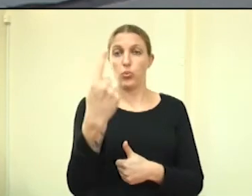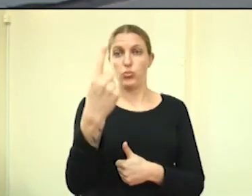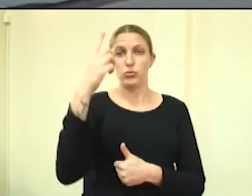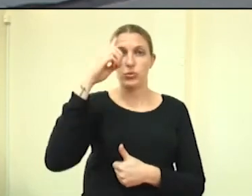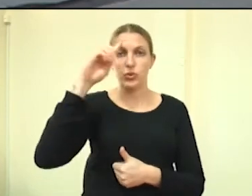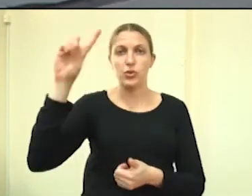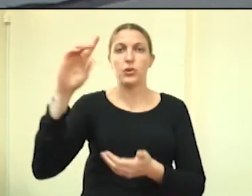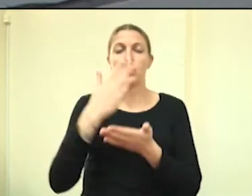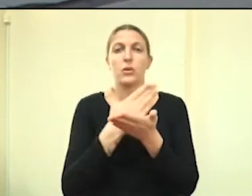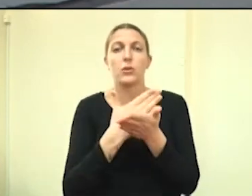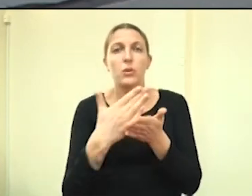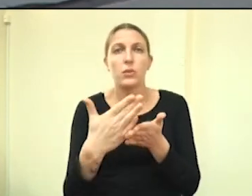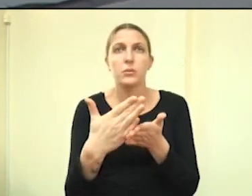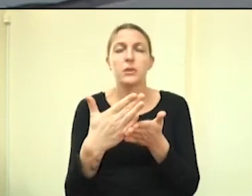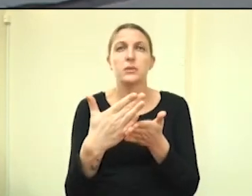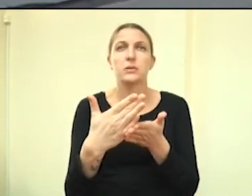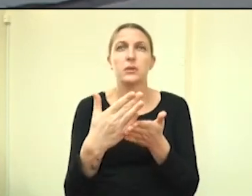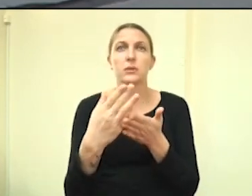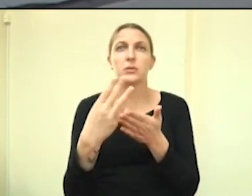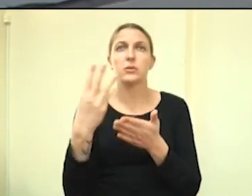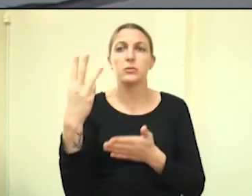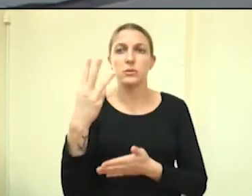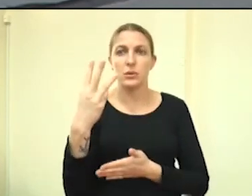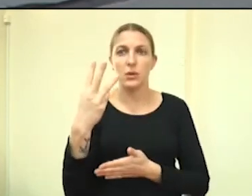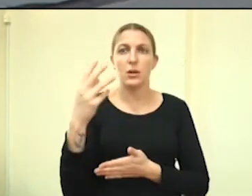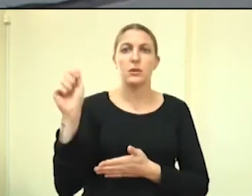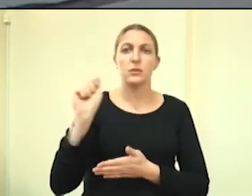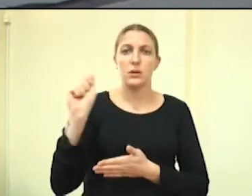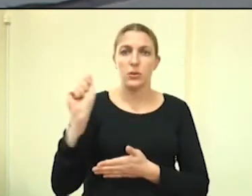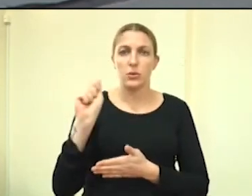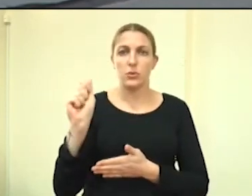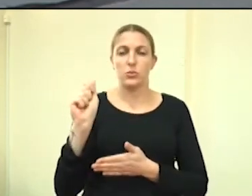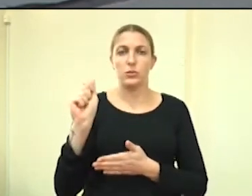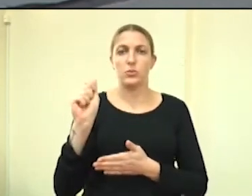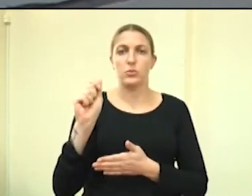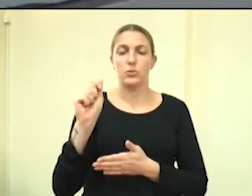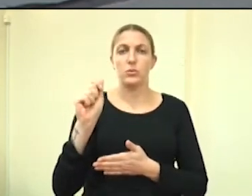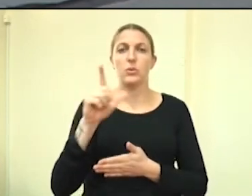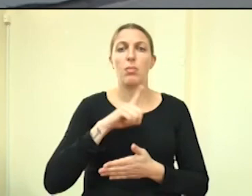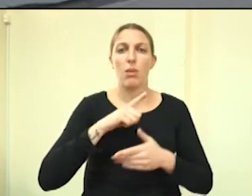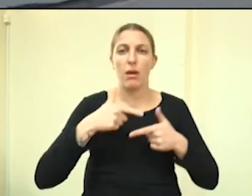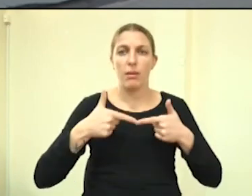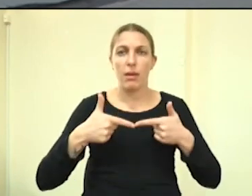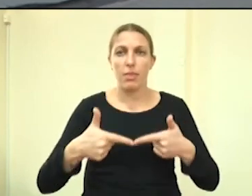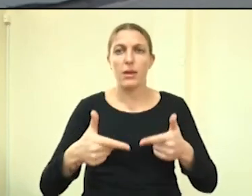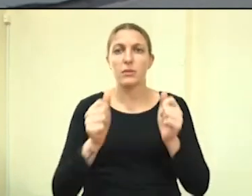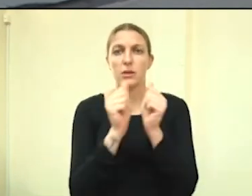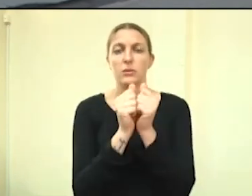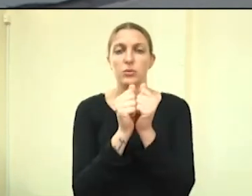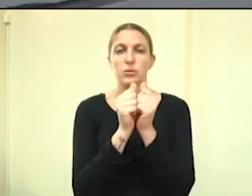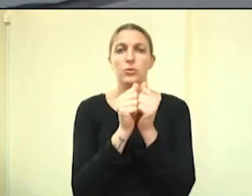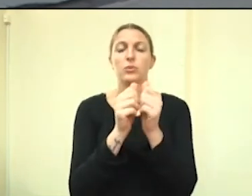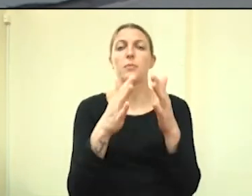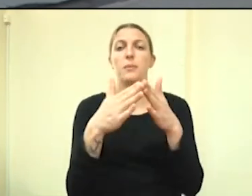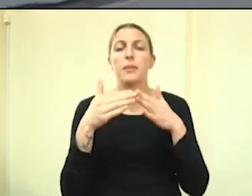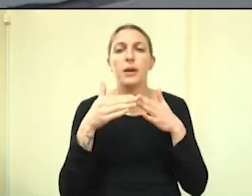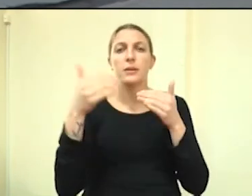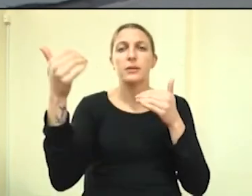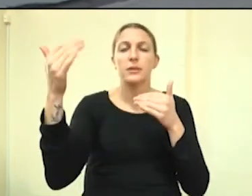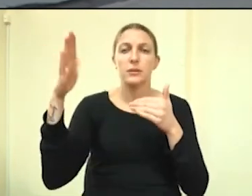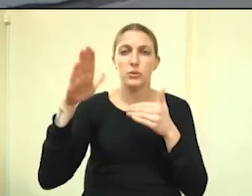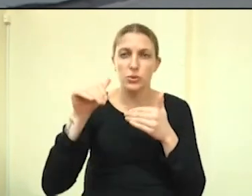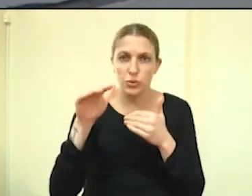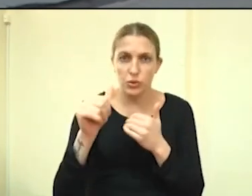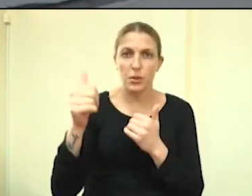a contar para a data de 13/8, conforme atestado em anexo. Desde já solicita a convocação do respectivo suplente. Sala das